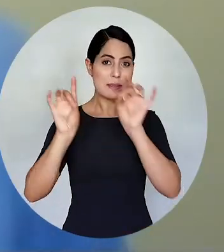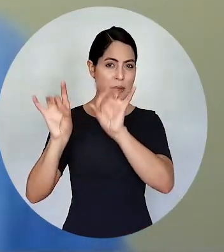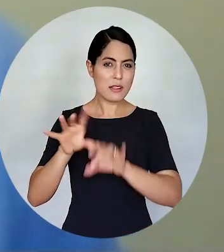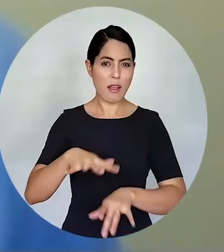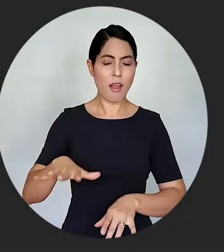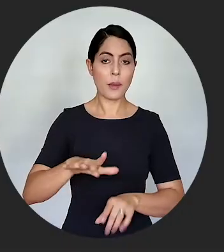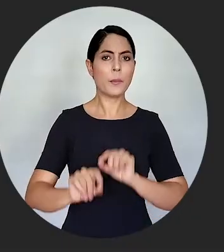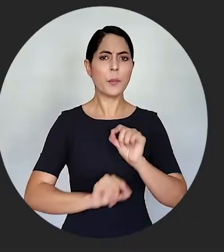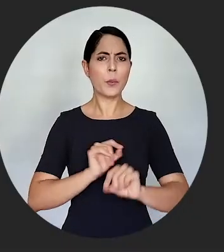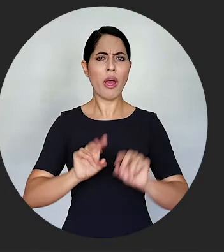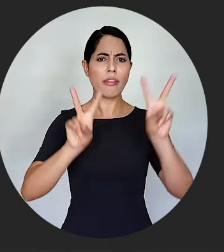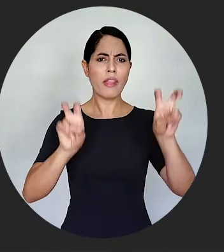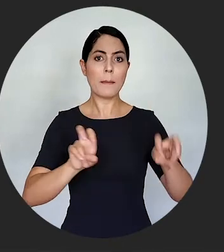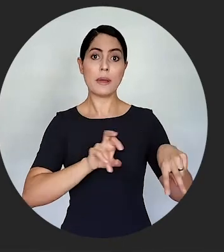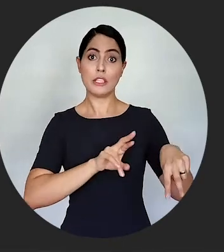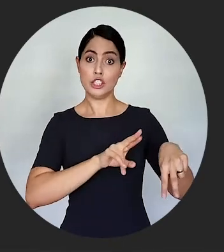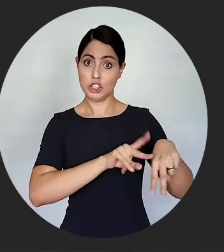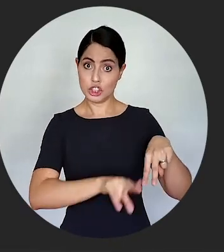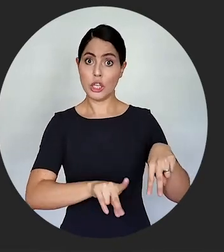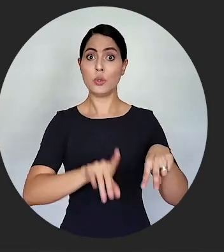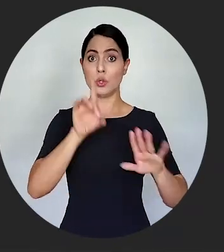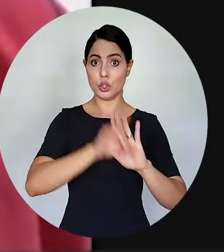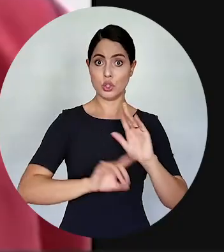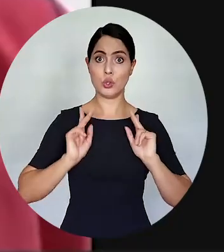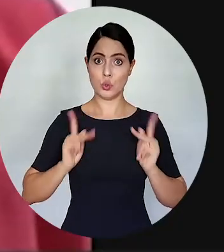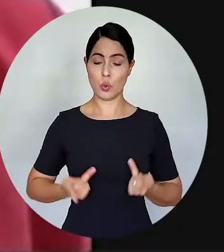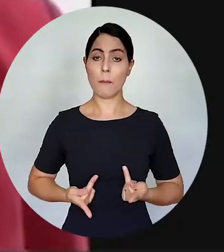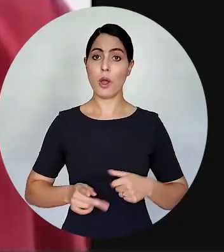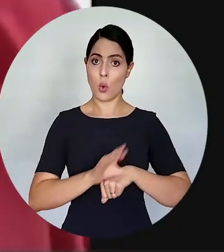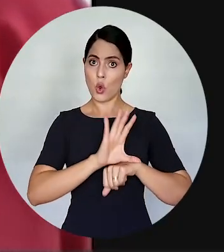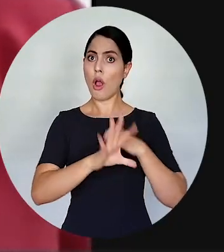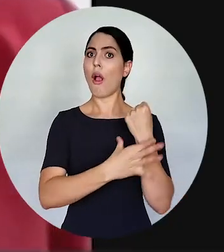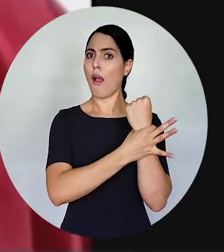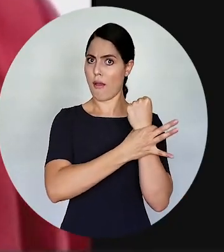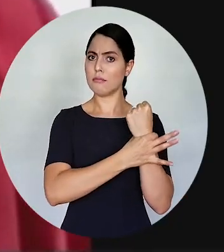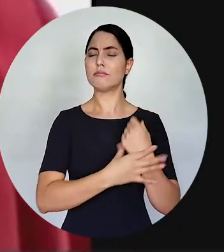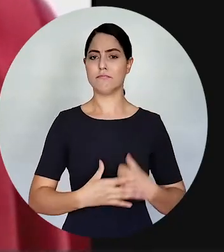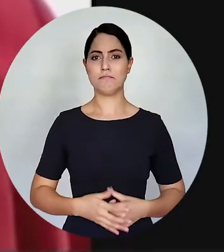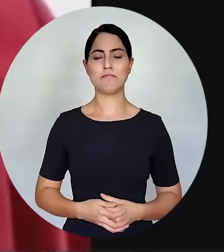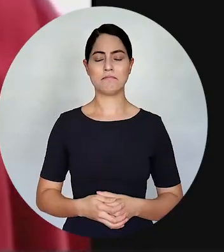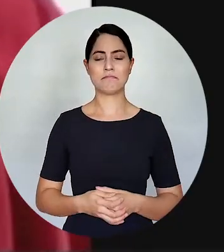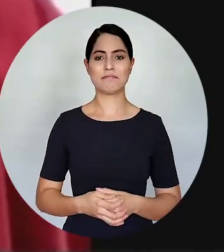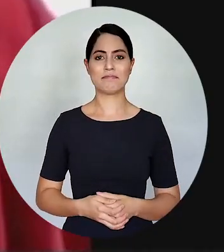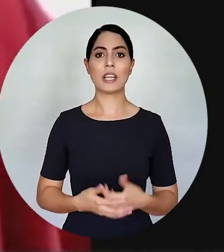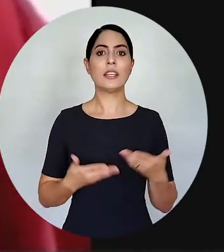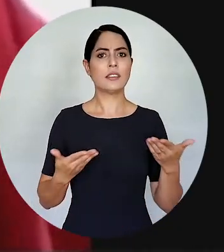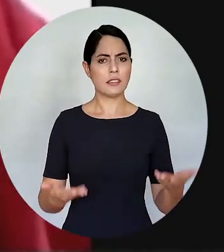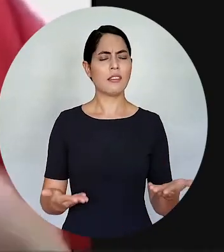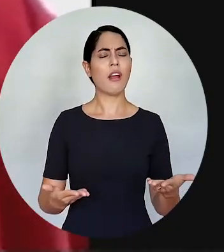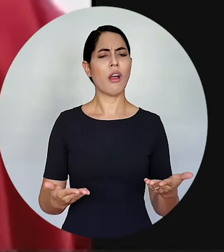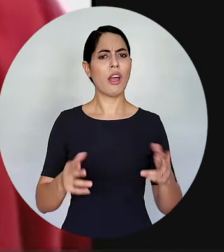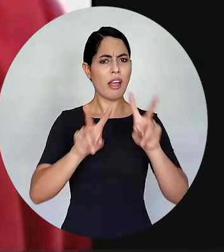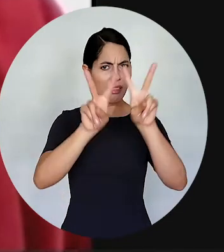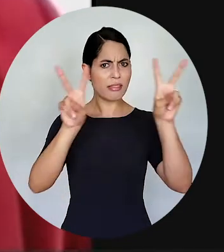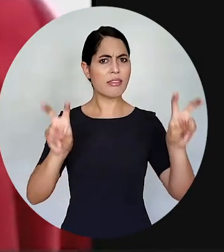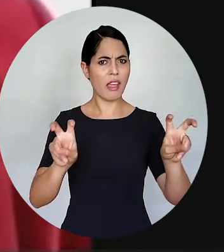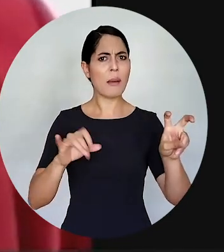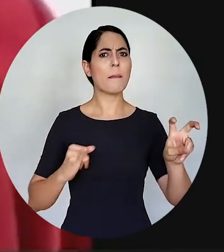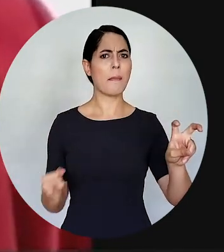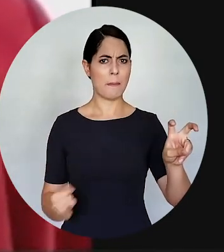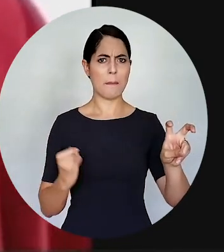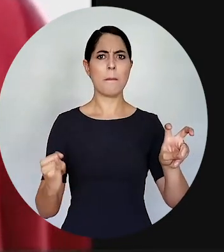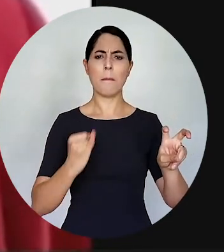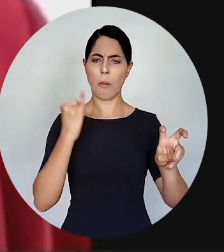igualdade racial, de gênero, direitos humanos e garantias constitucionais. É importante falar,